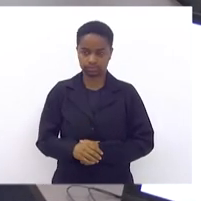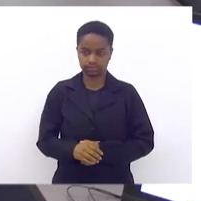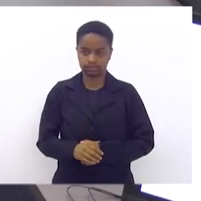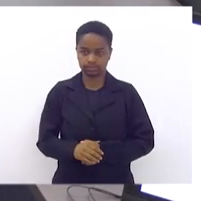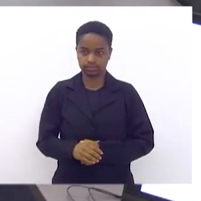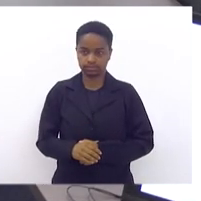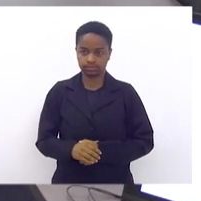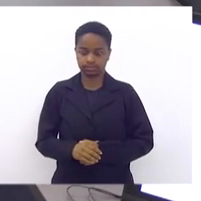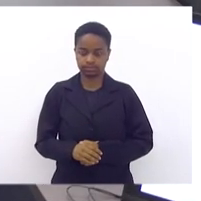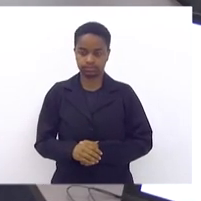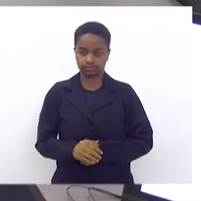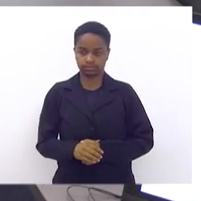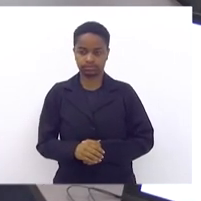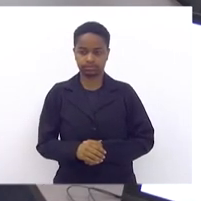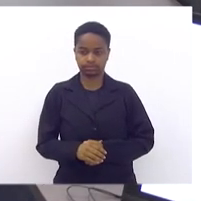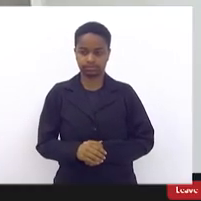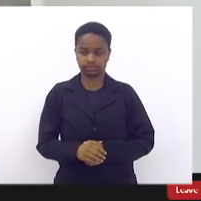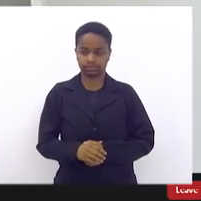Doutora Mariana.